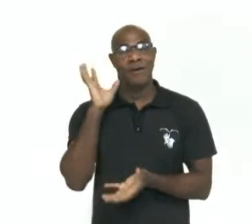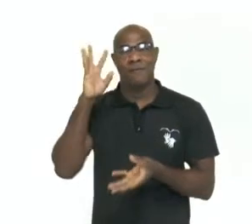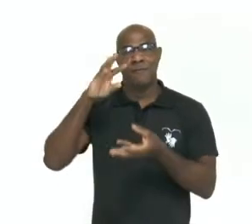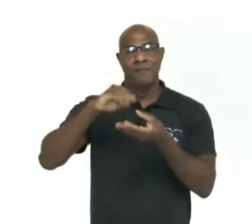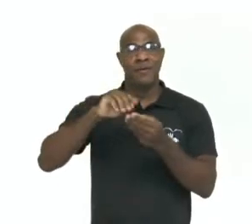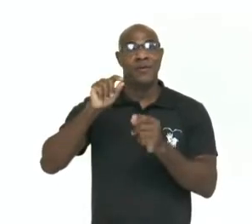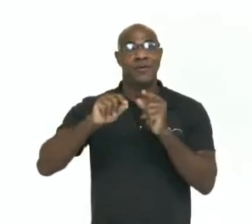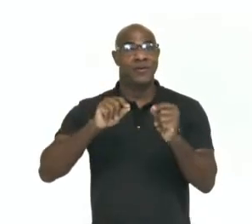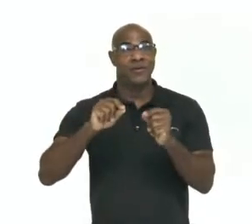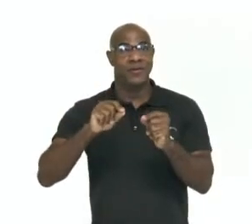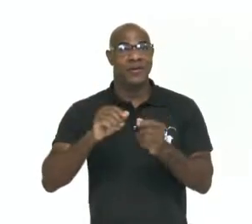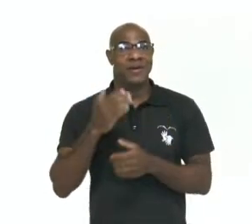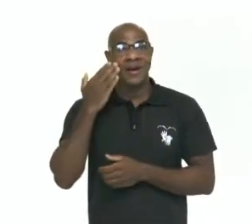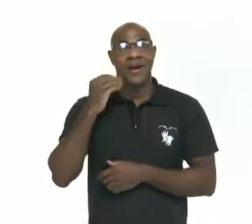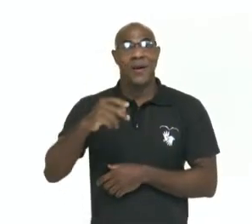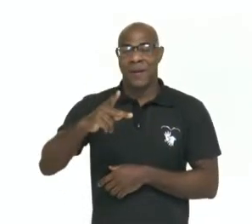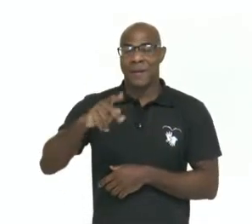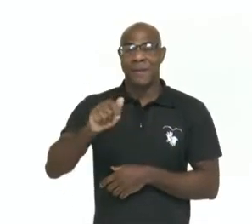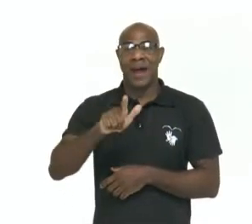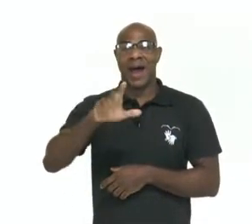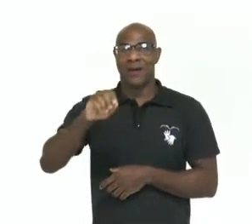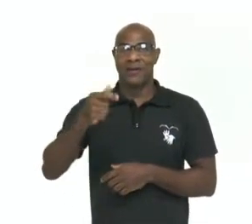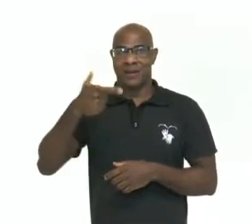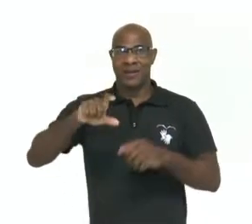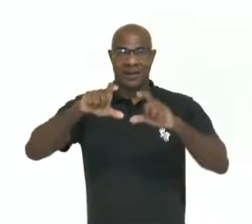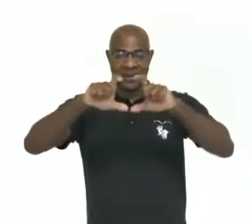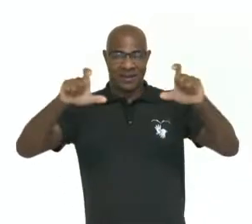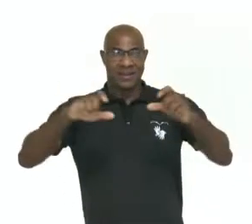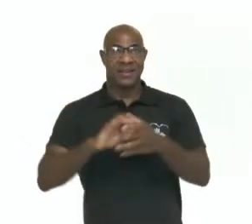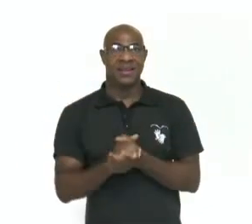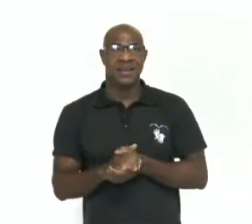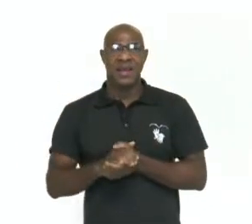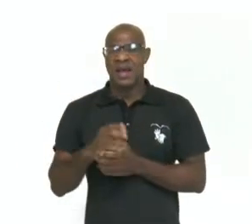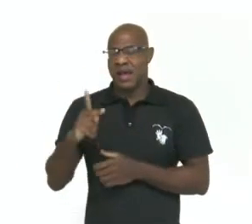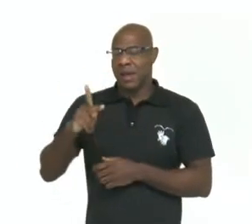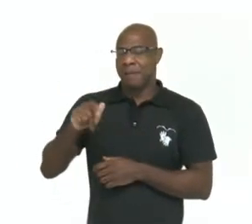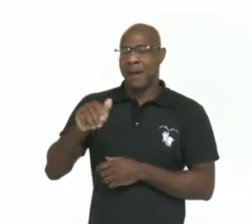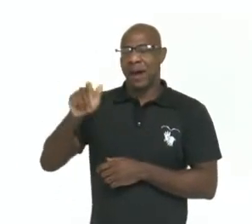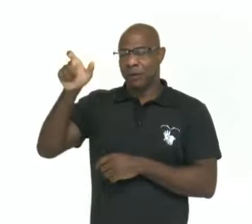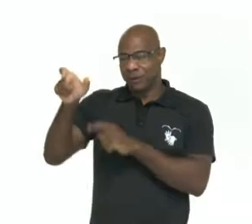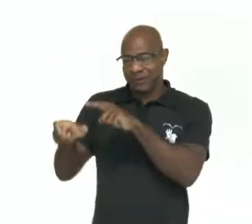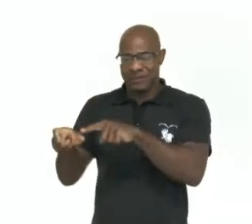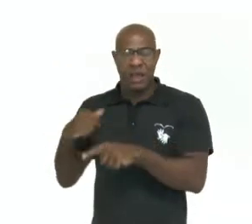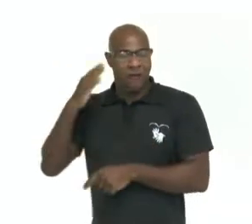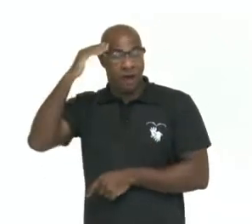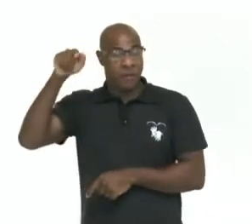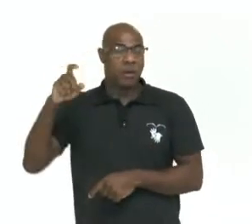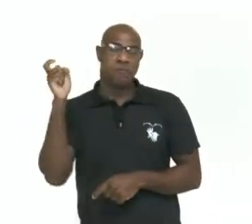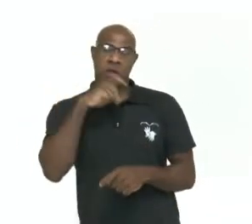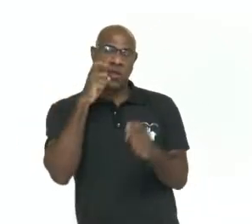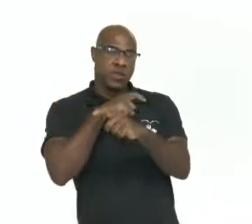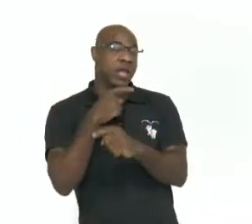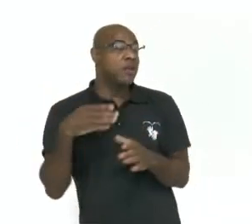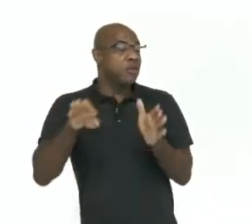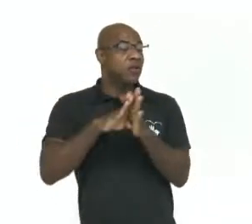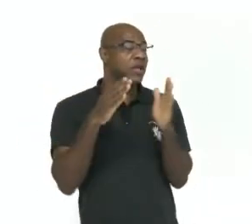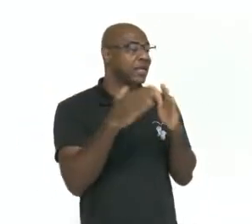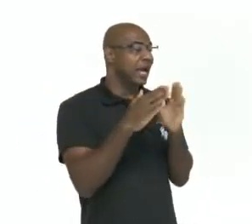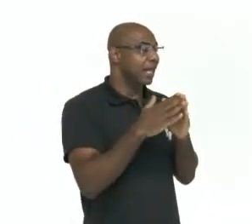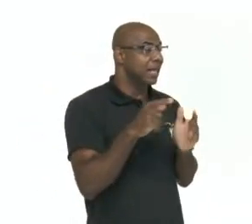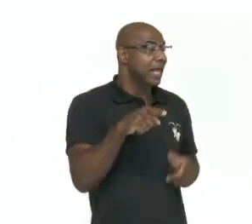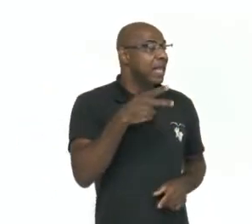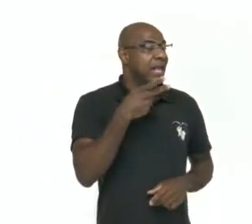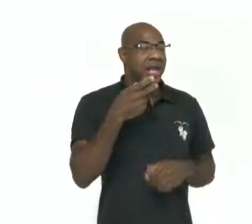o nosso Paulo, né? Vamos reler. Paulo tinha fama de mentiroso. Um dia chegou em casa dizendo que vira no campo